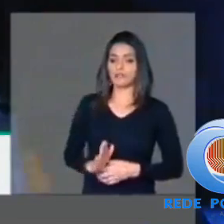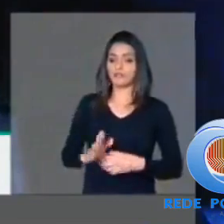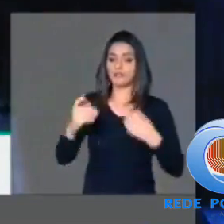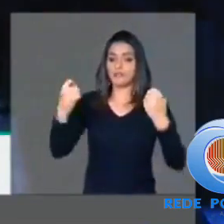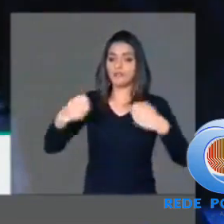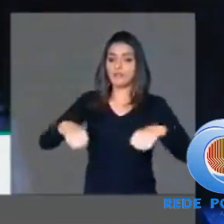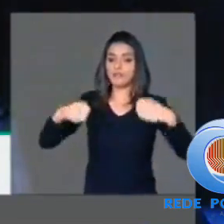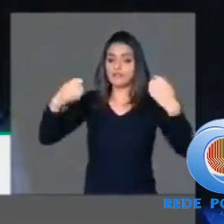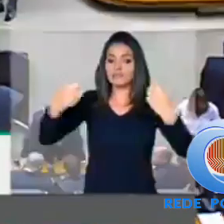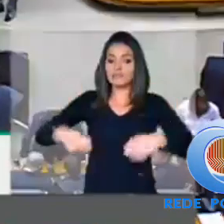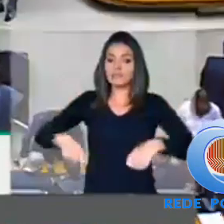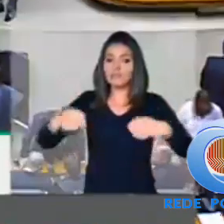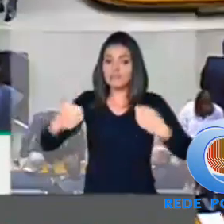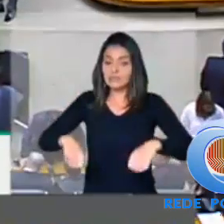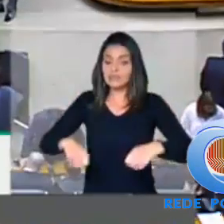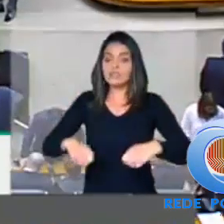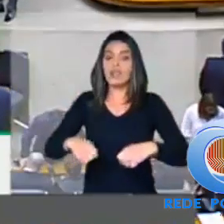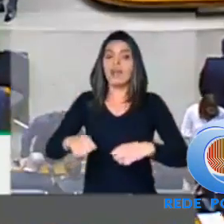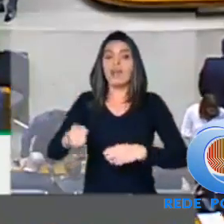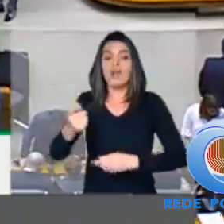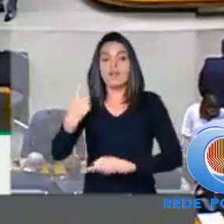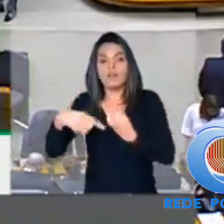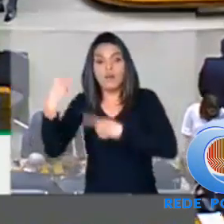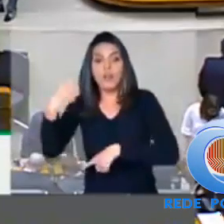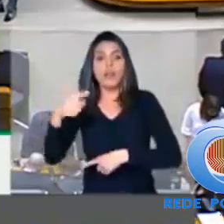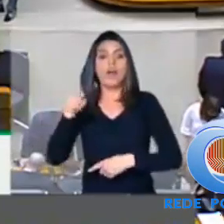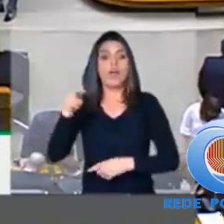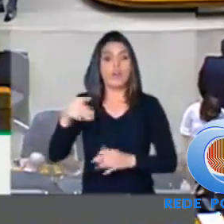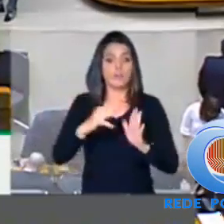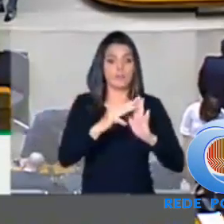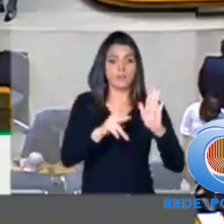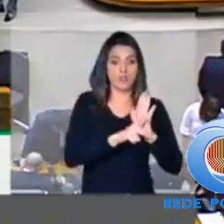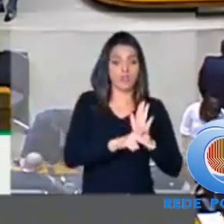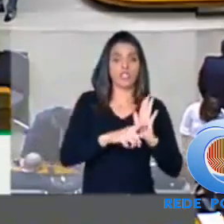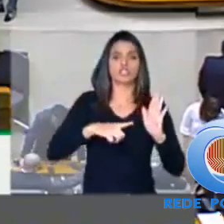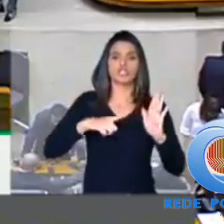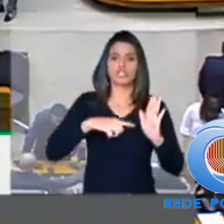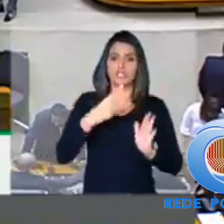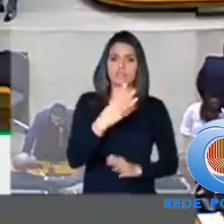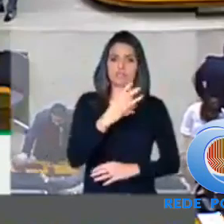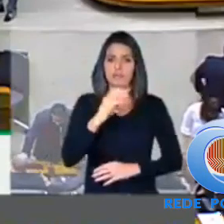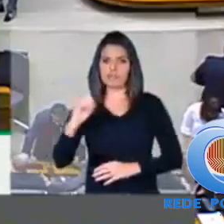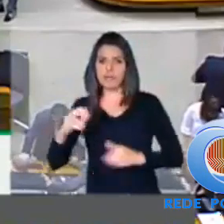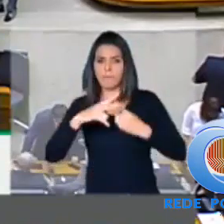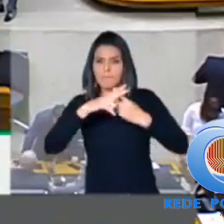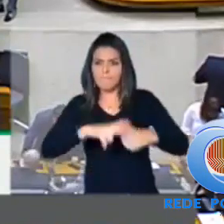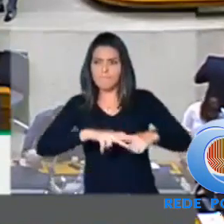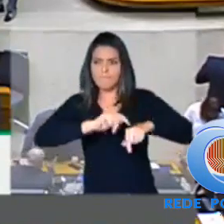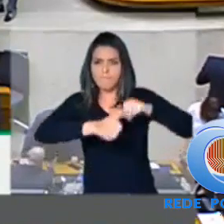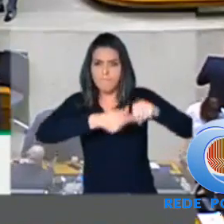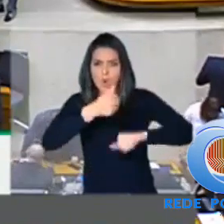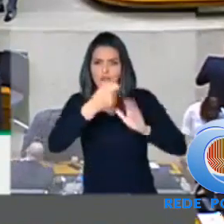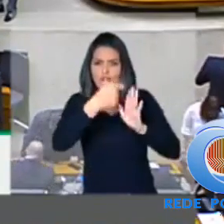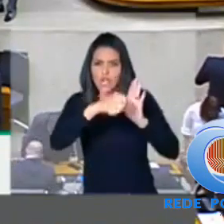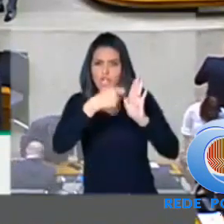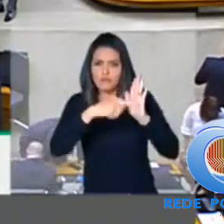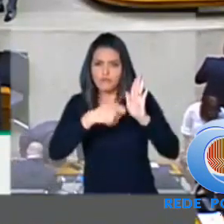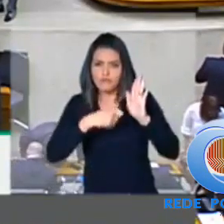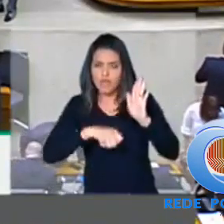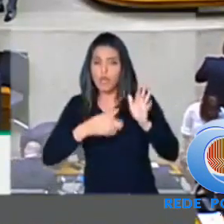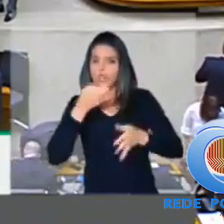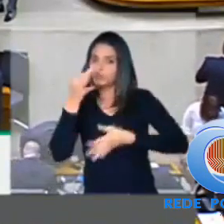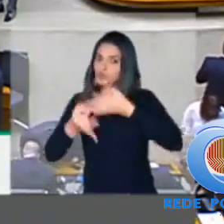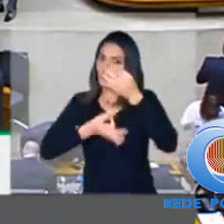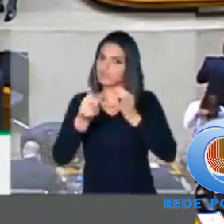econômica, quando foi colocada, ela recebeu mais de 300 emendas e todas as sugestões que nós precisamos